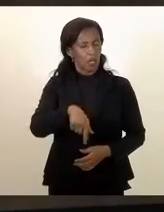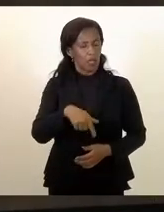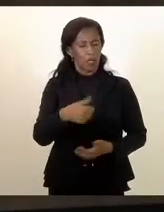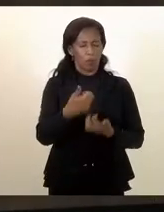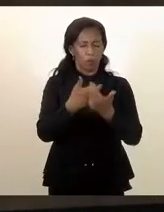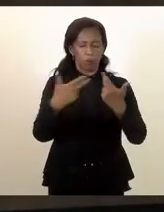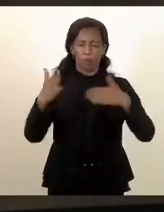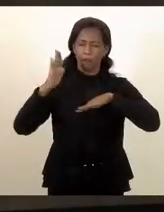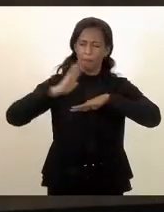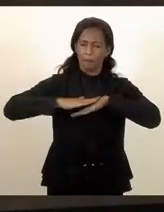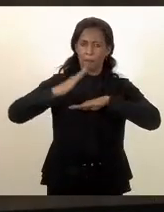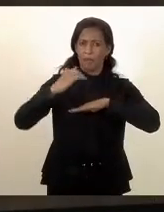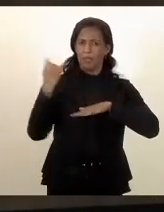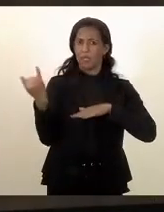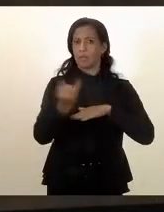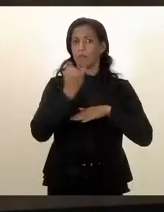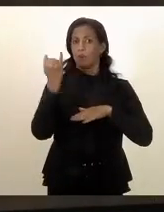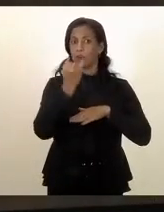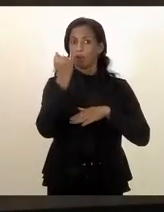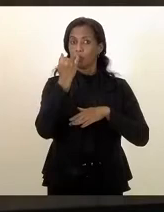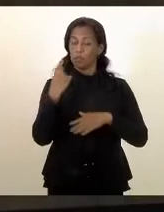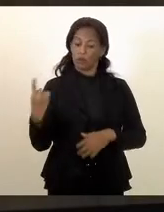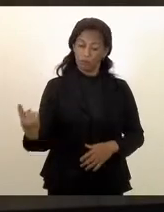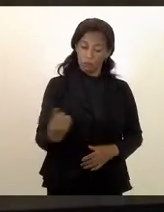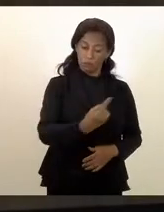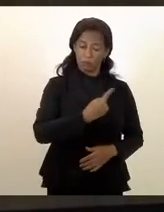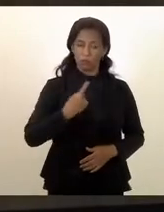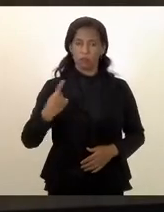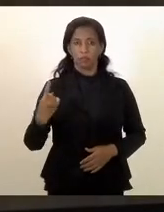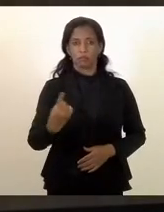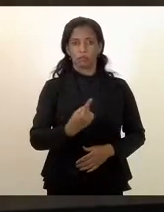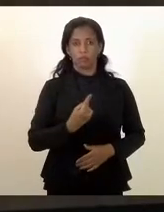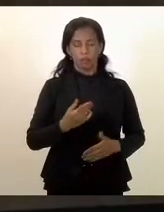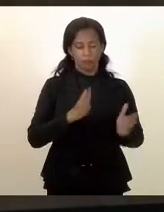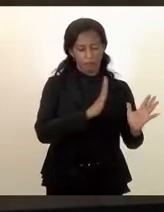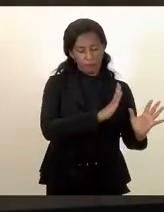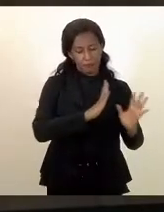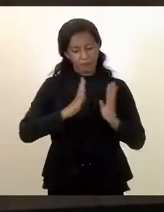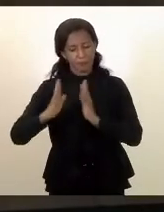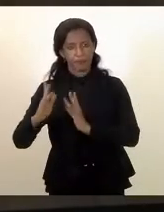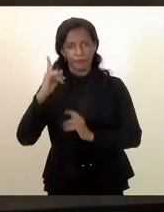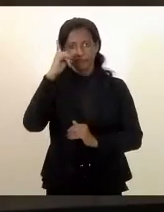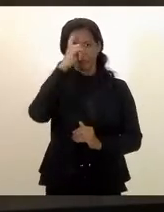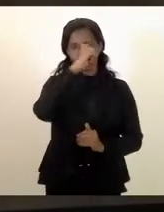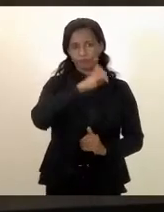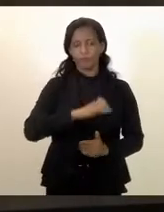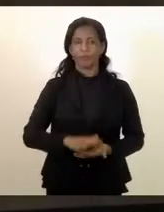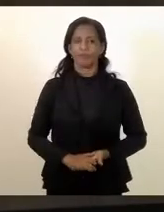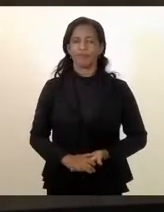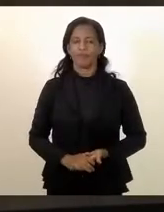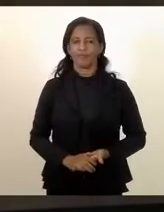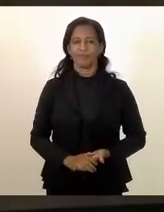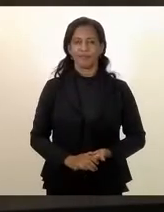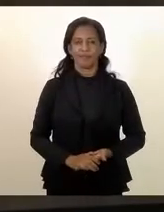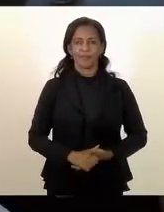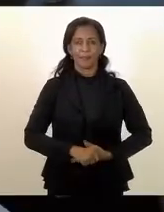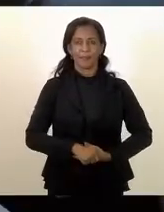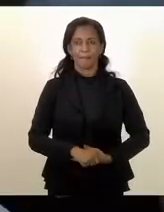coisas mais importantes para que nós possamos passar esse período tão difícil valeu meu irmão muito obrigado